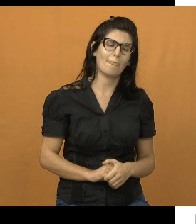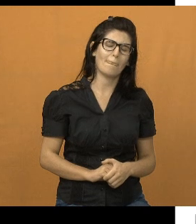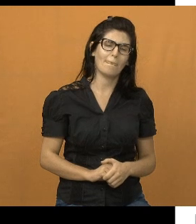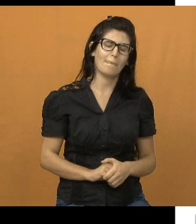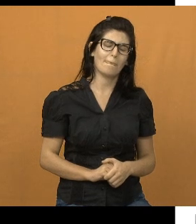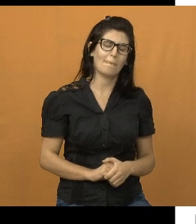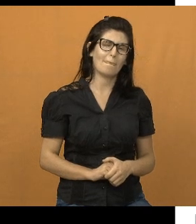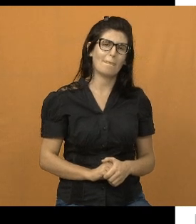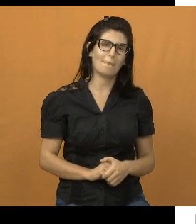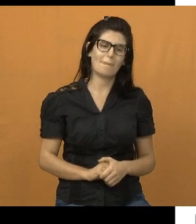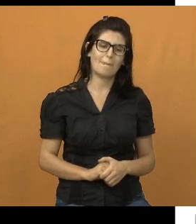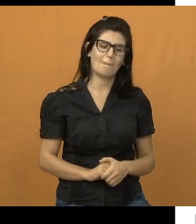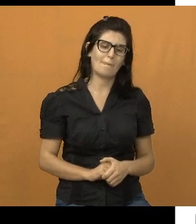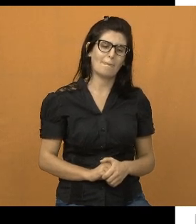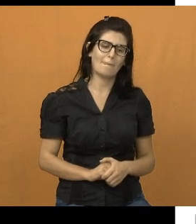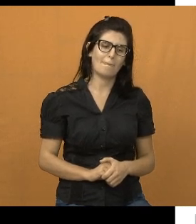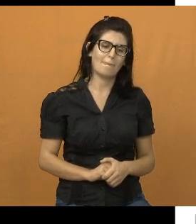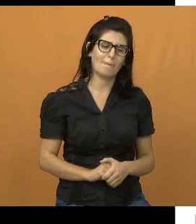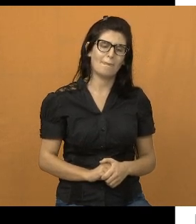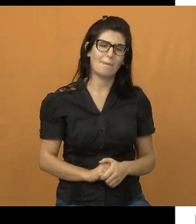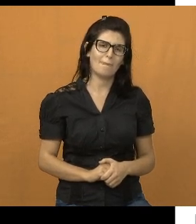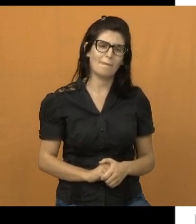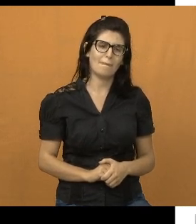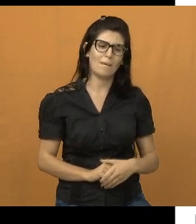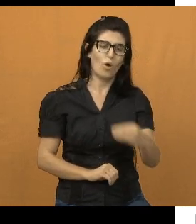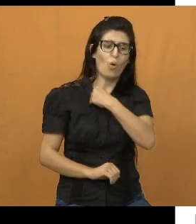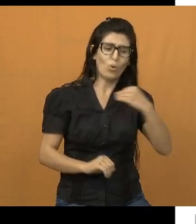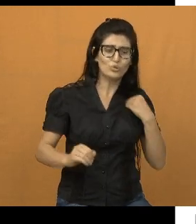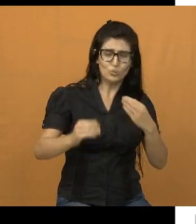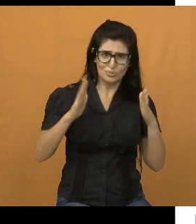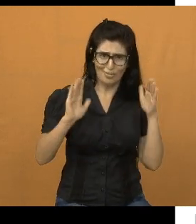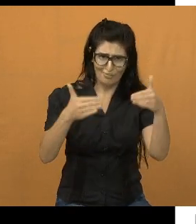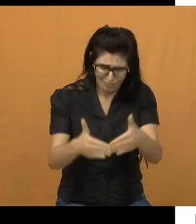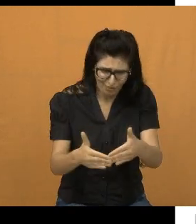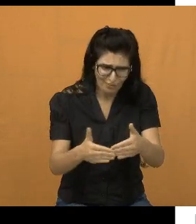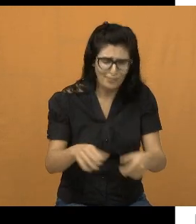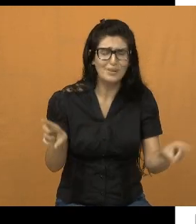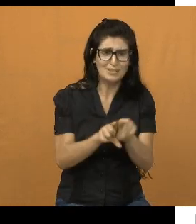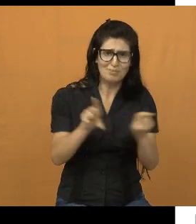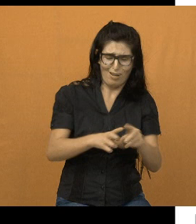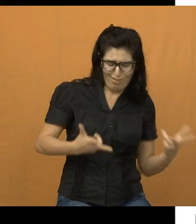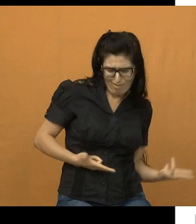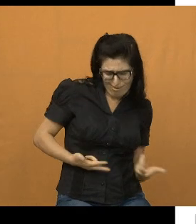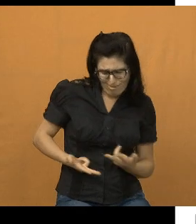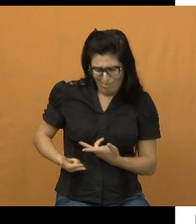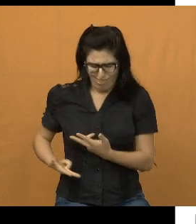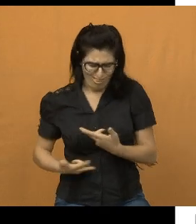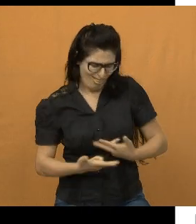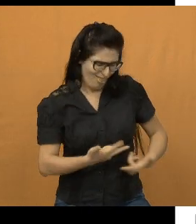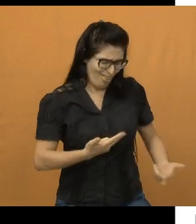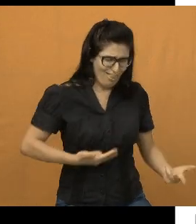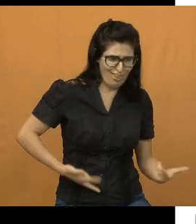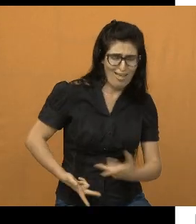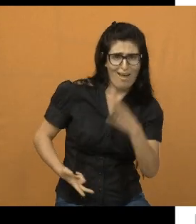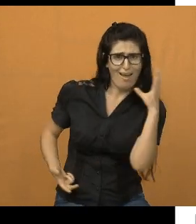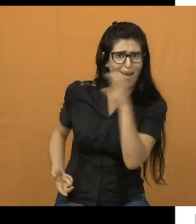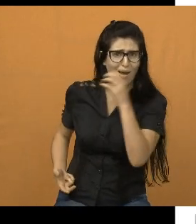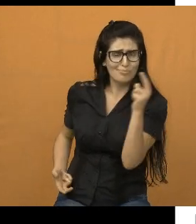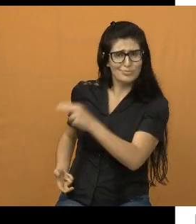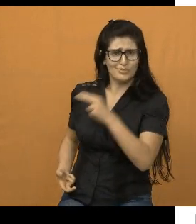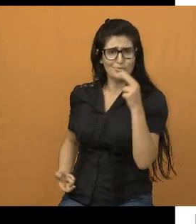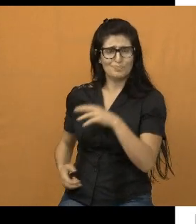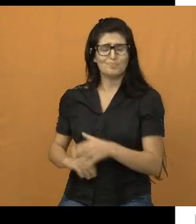com relação às consultas especializadas, seguidos pelas cirurgias eletivas. Importante lembrar